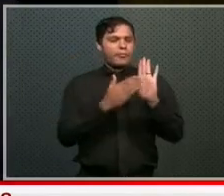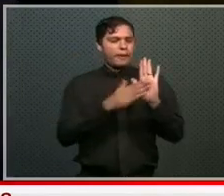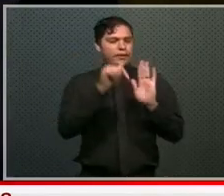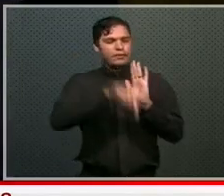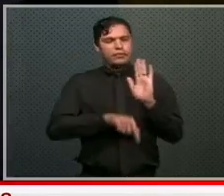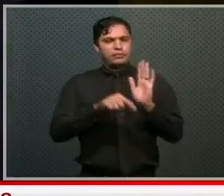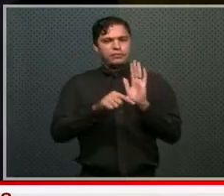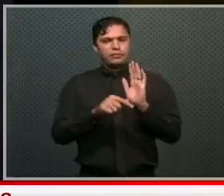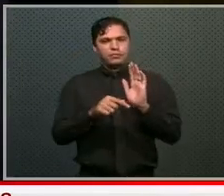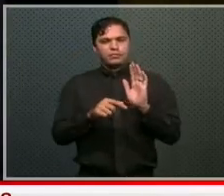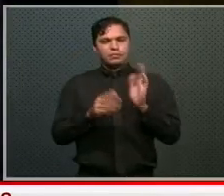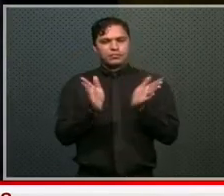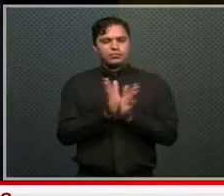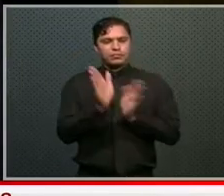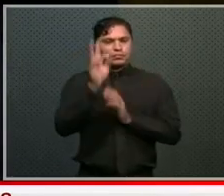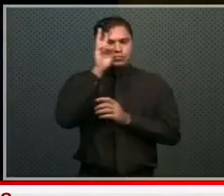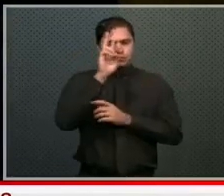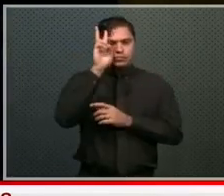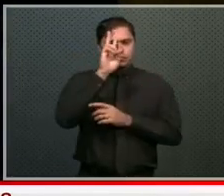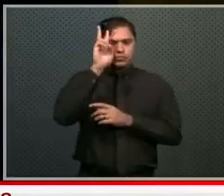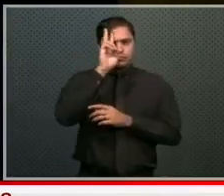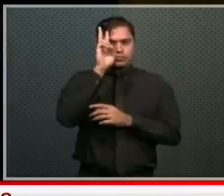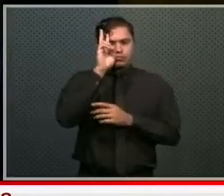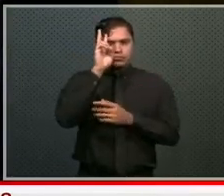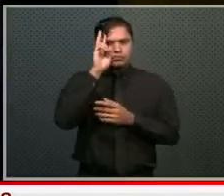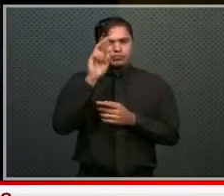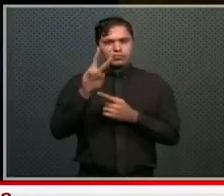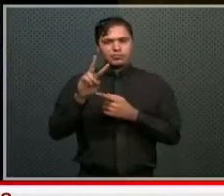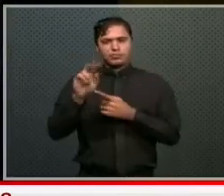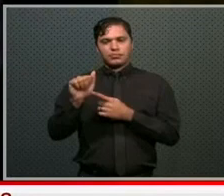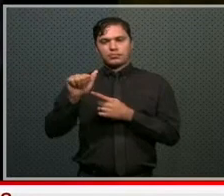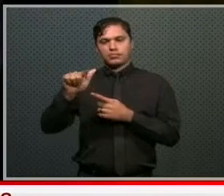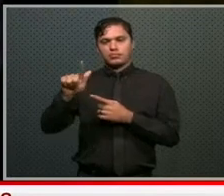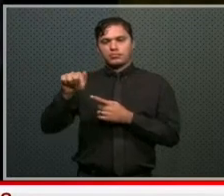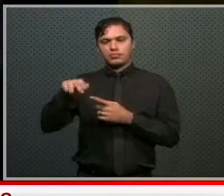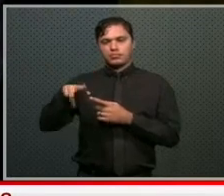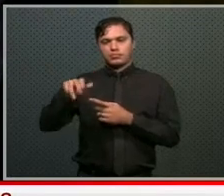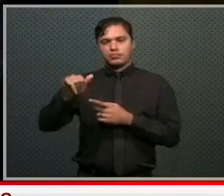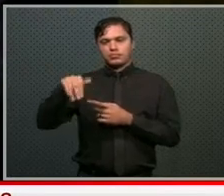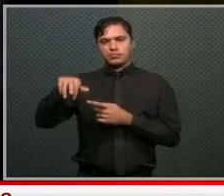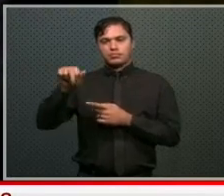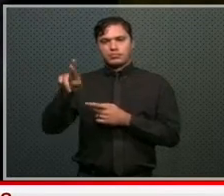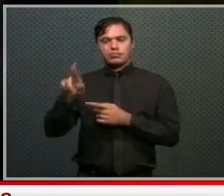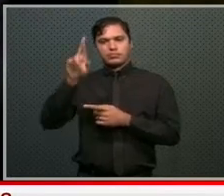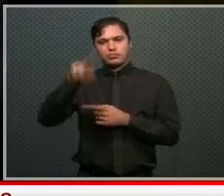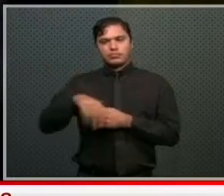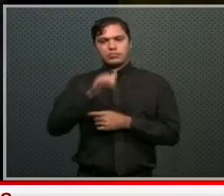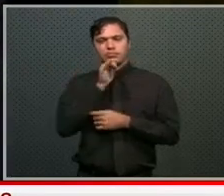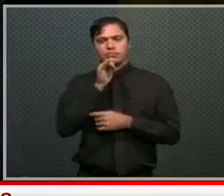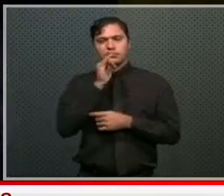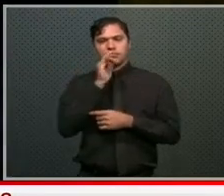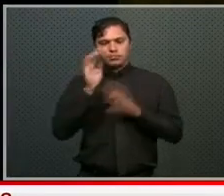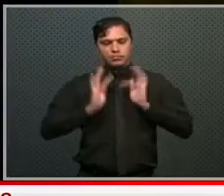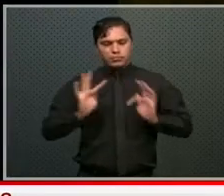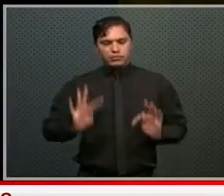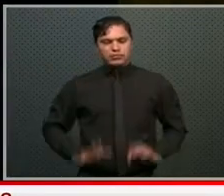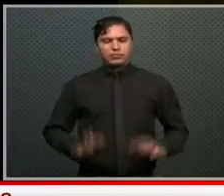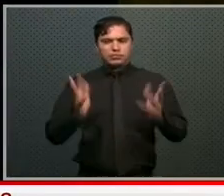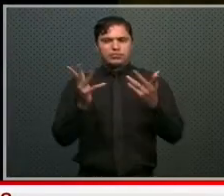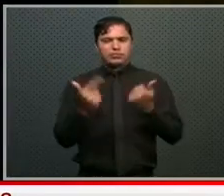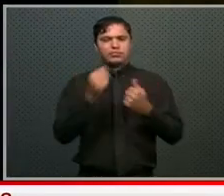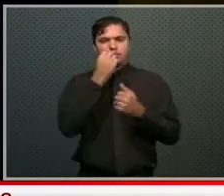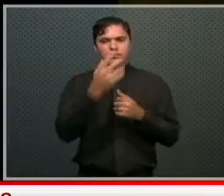colocado na abordagem histórica na sua Inicial e também do valquimário que é um exemplo a ser seguido não só como técnico Fantástico e bem